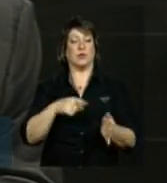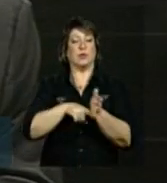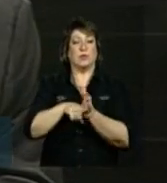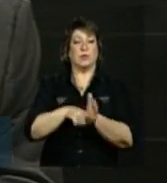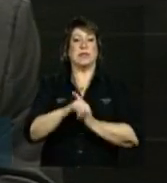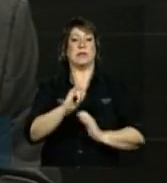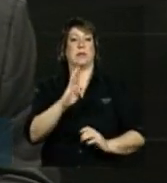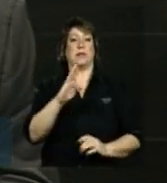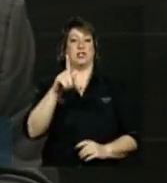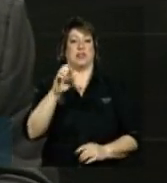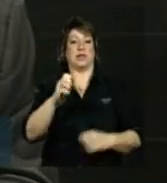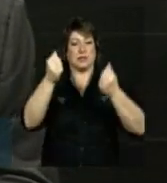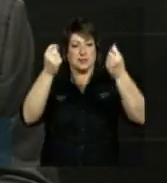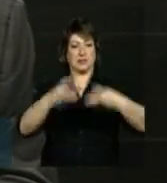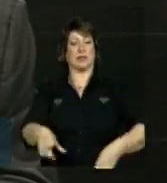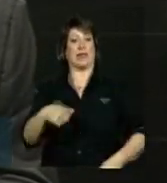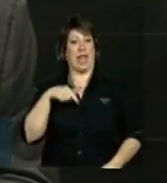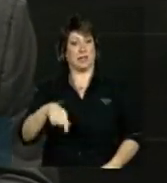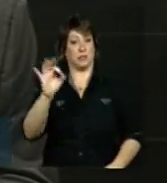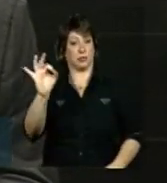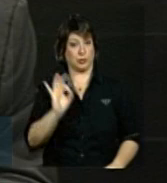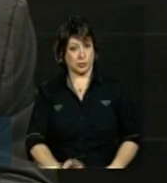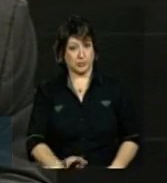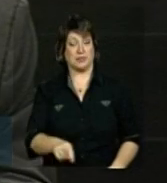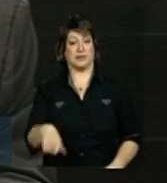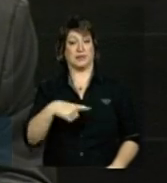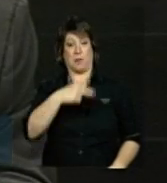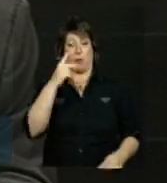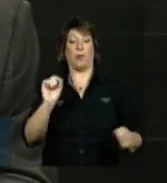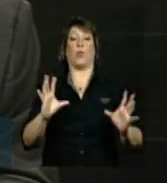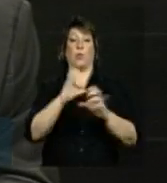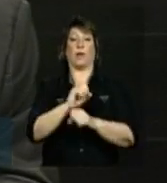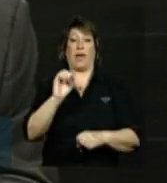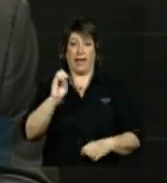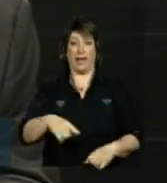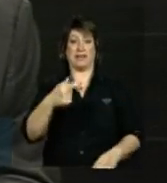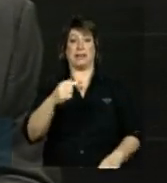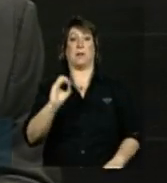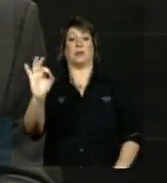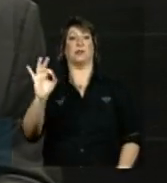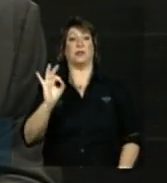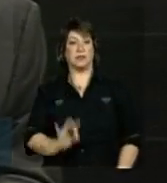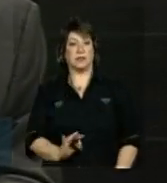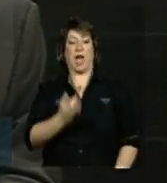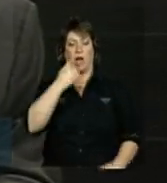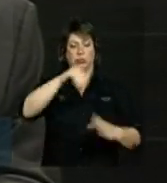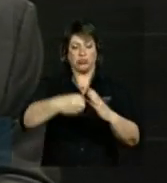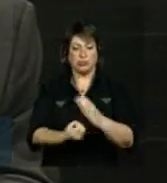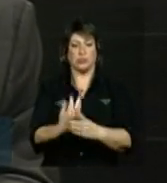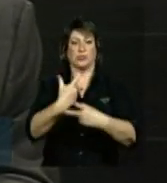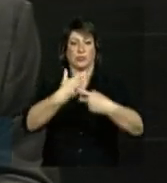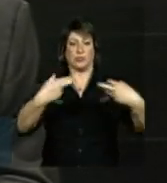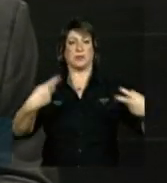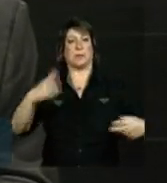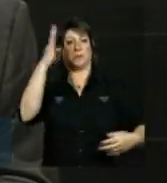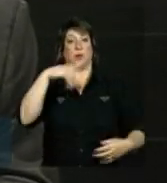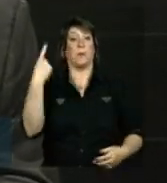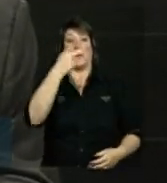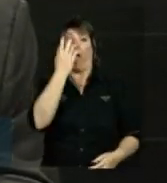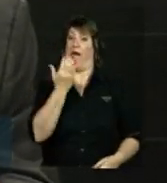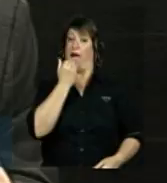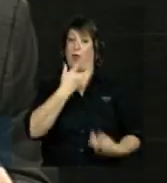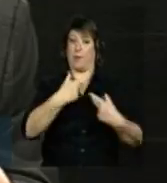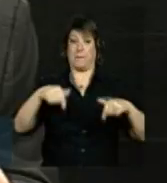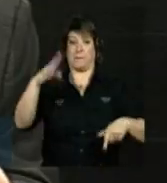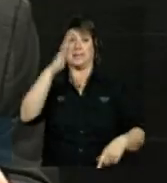IBGE, essa parcela da população responde por 70% da produção de alimentos consumidos pela população brasileira.